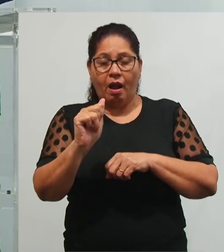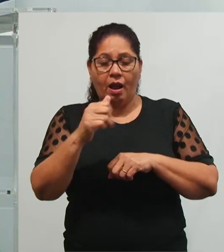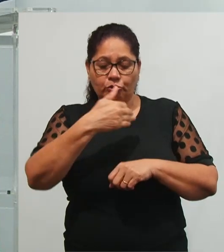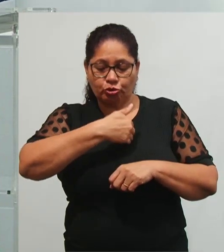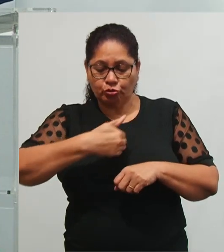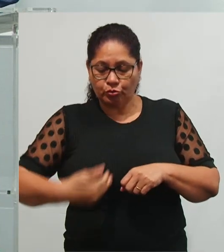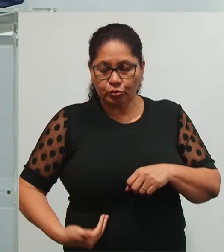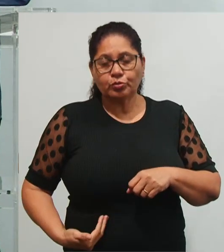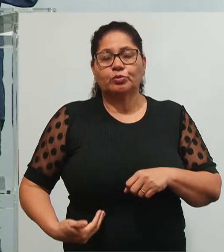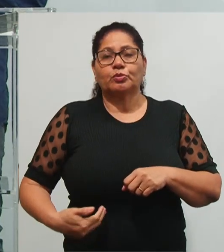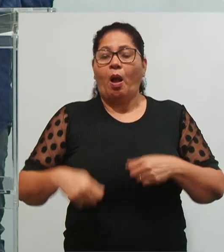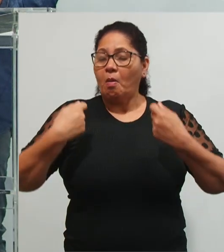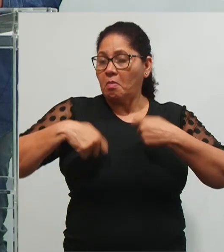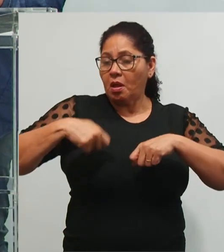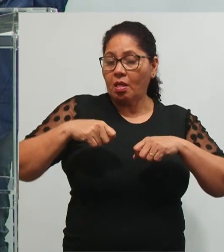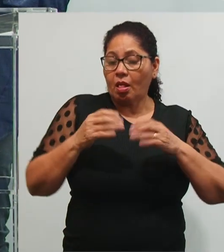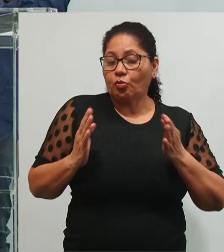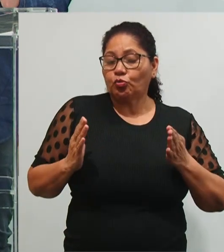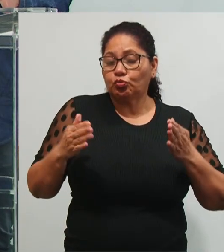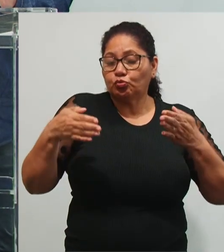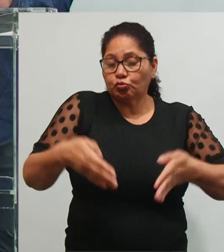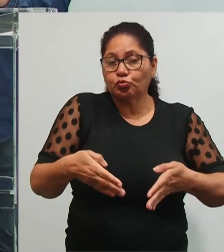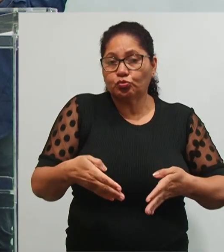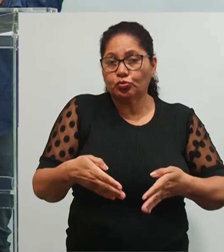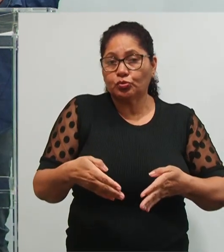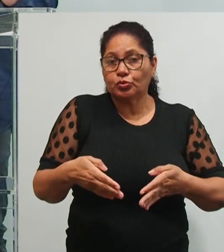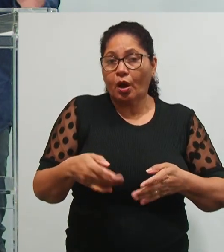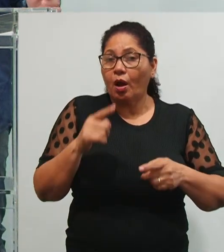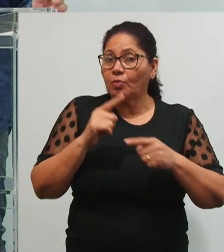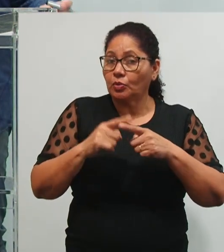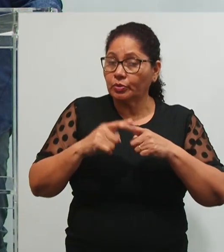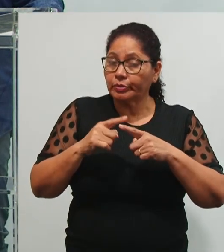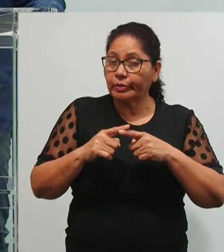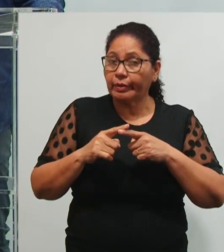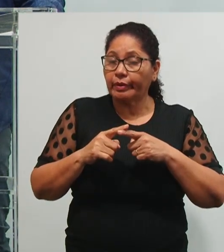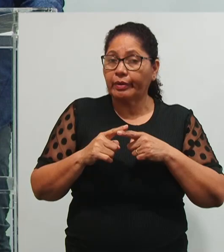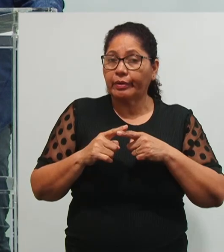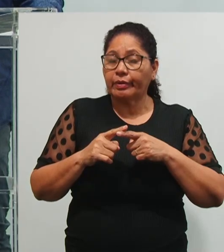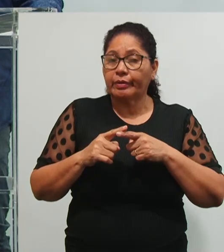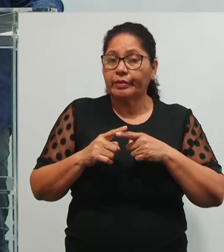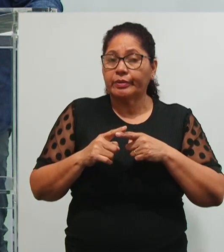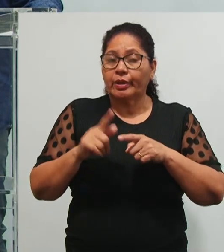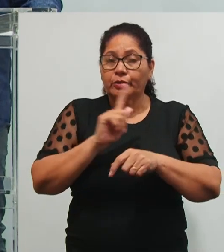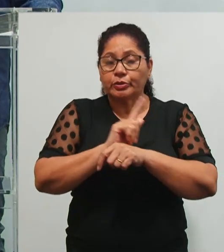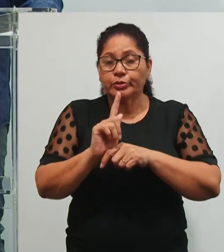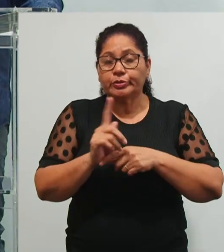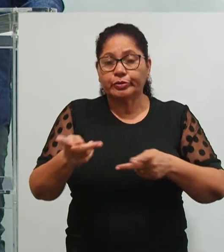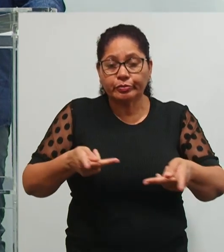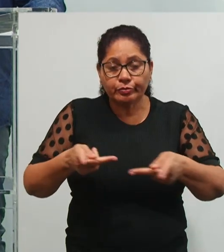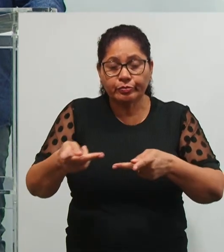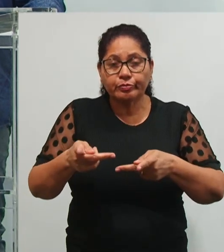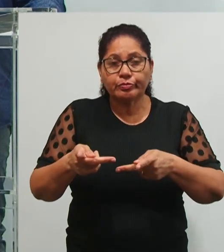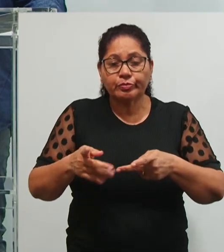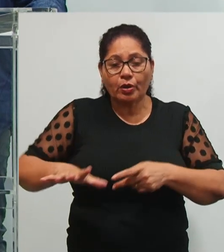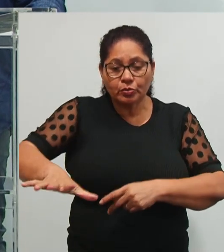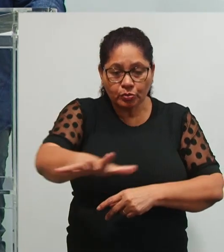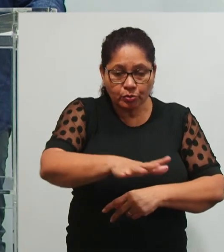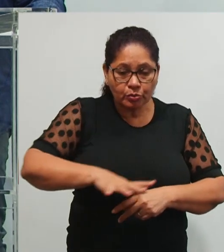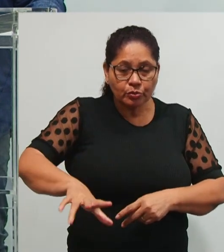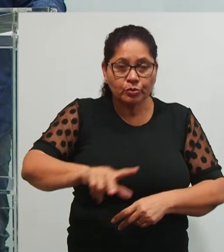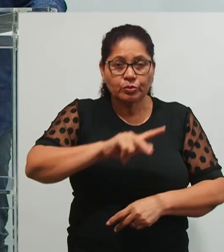públicas. Então precisamos ter um foco, porque a gestão de projetos é muito desenvolvida no